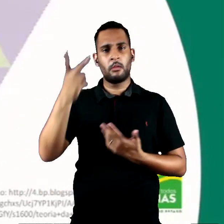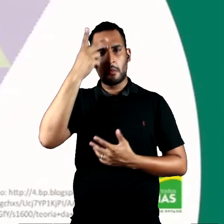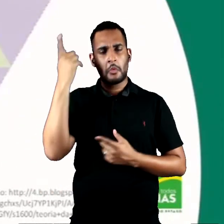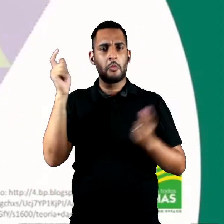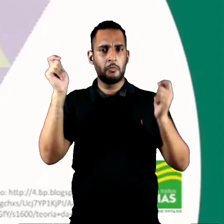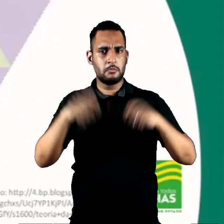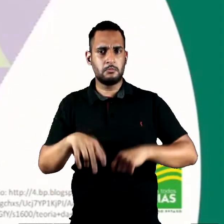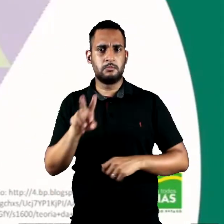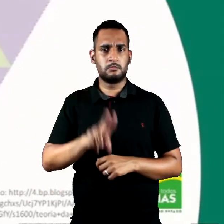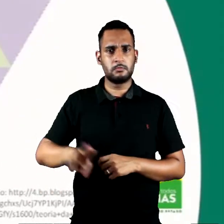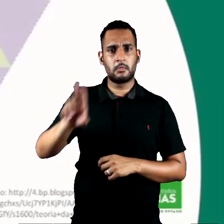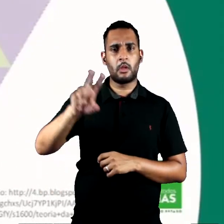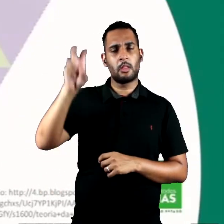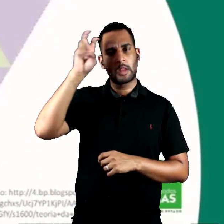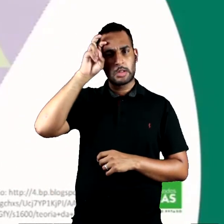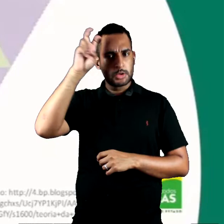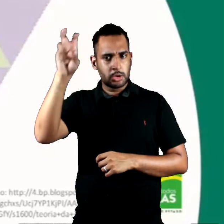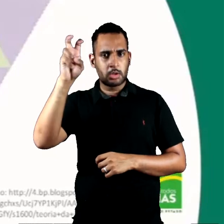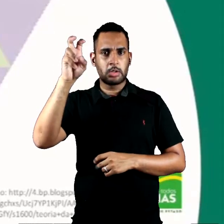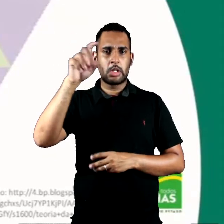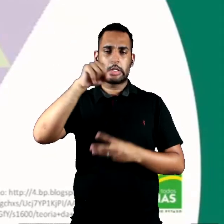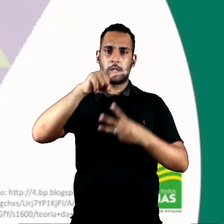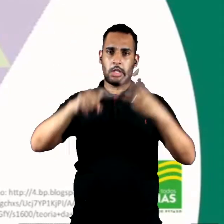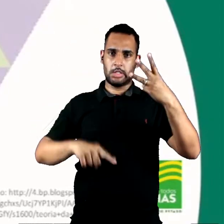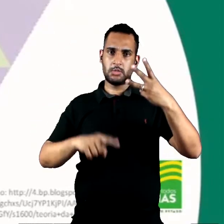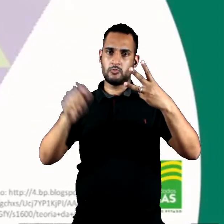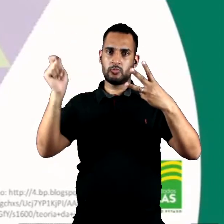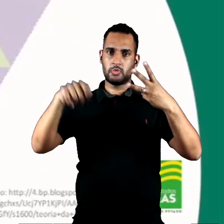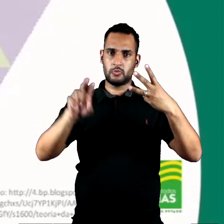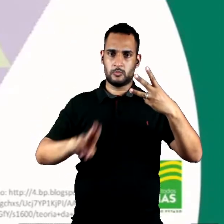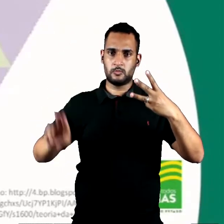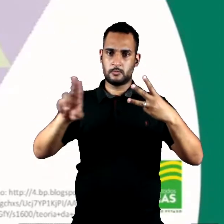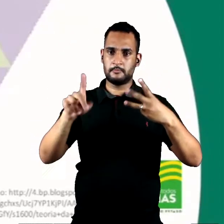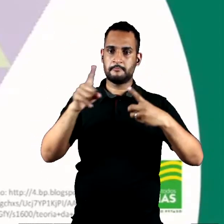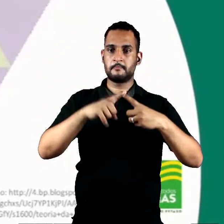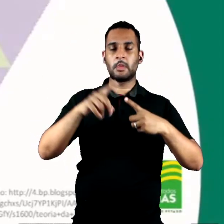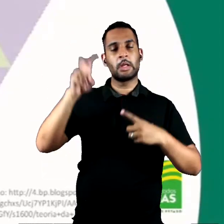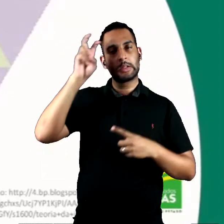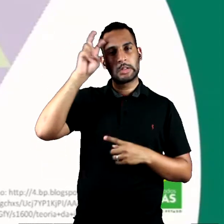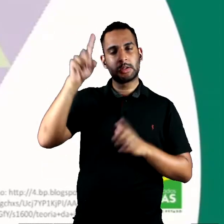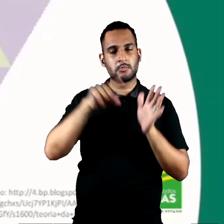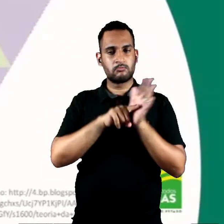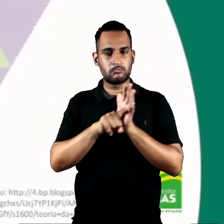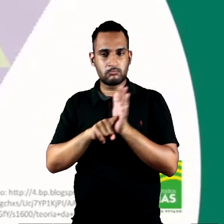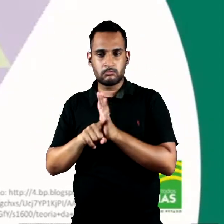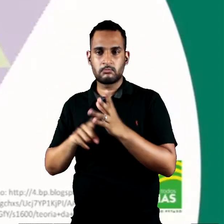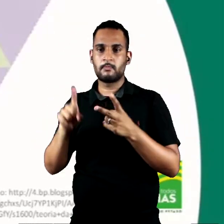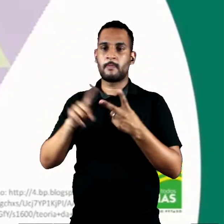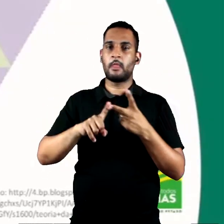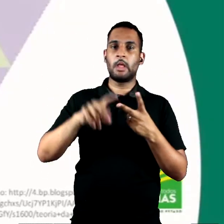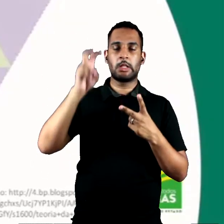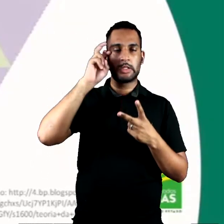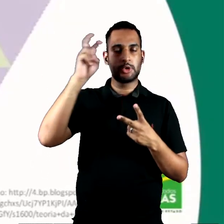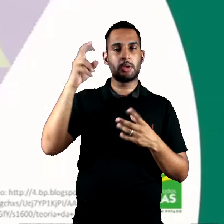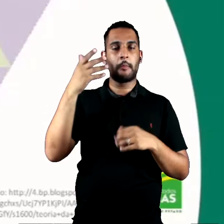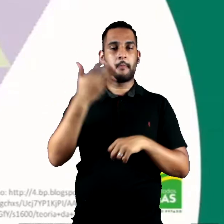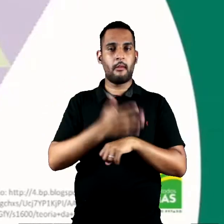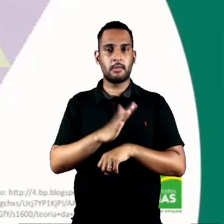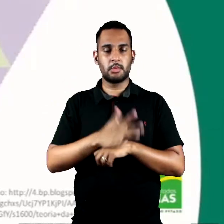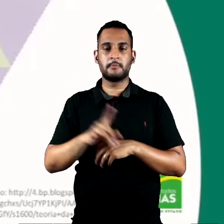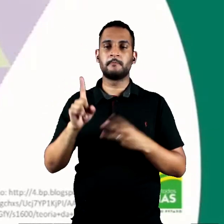pode utilizar a inteligência de 3 formas: inteligência analítica, inteligência prática